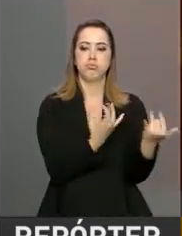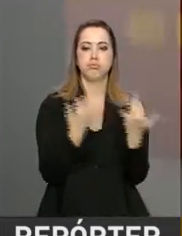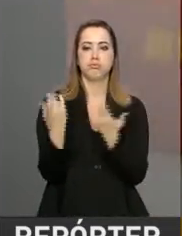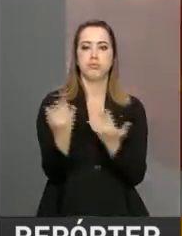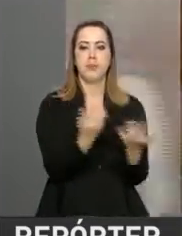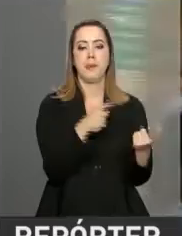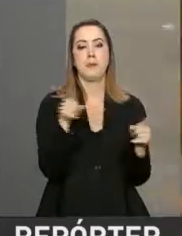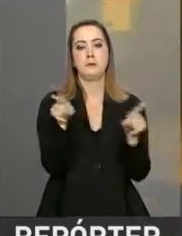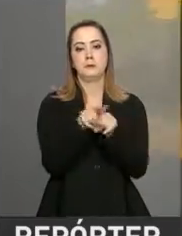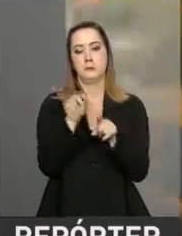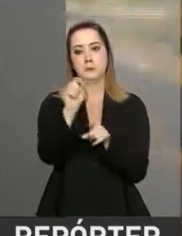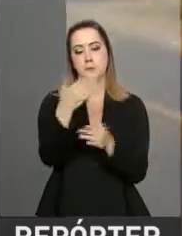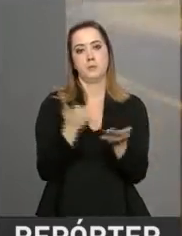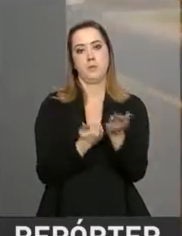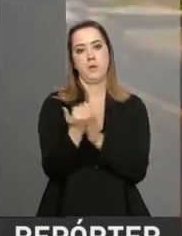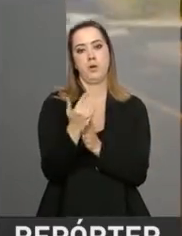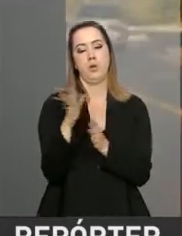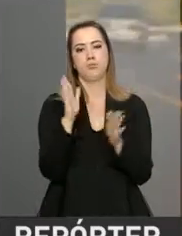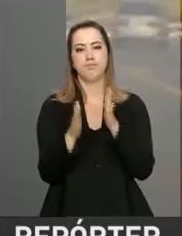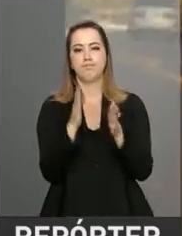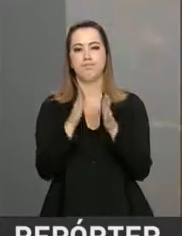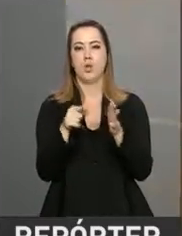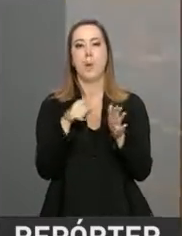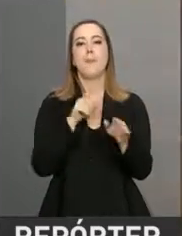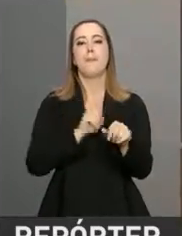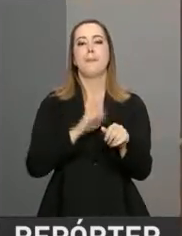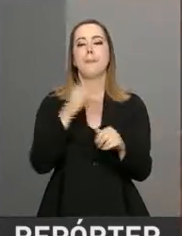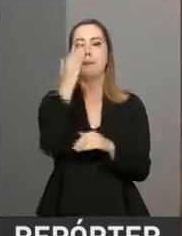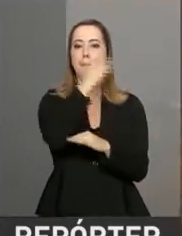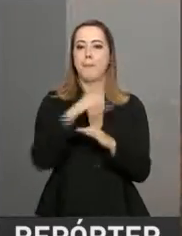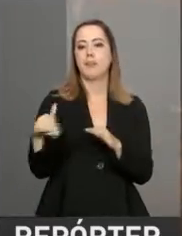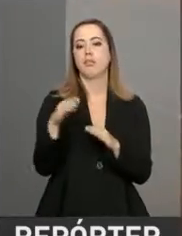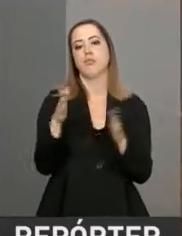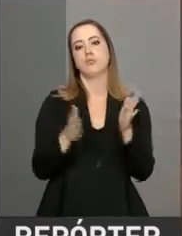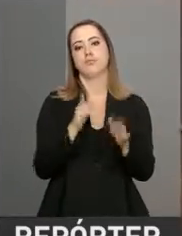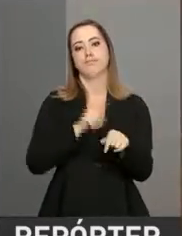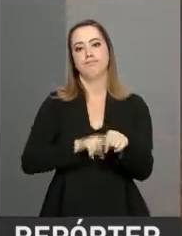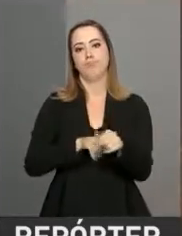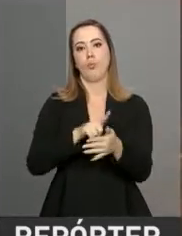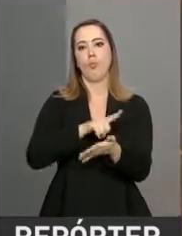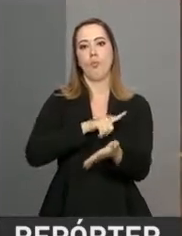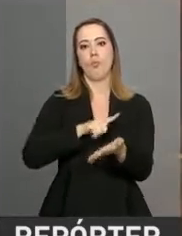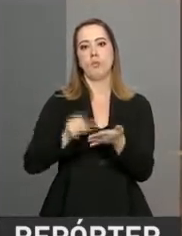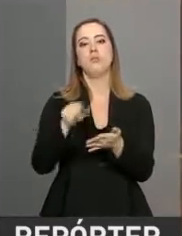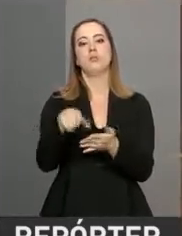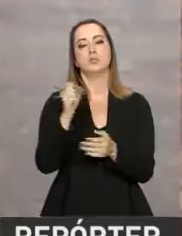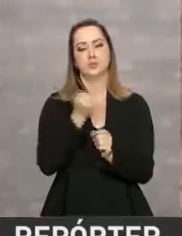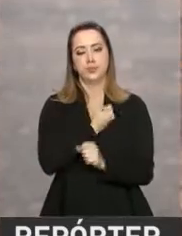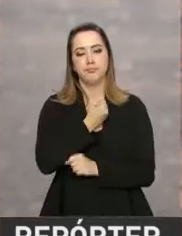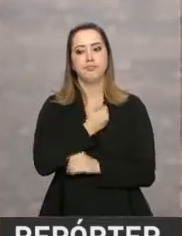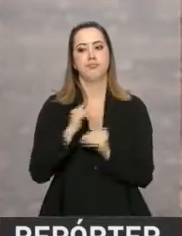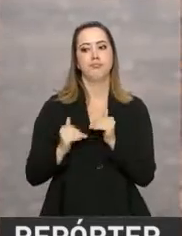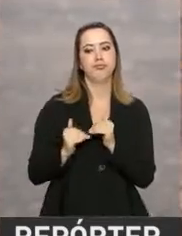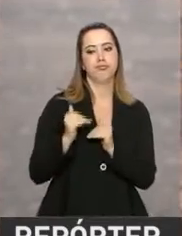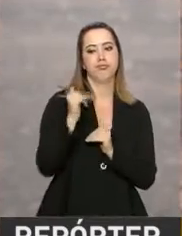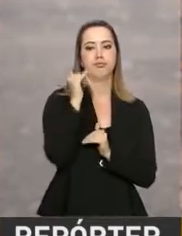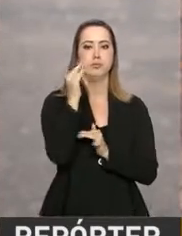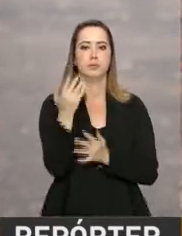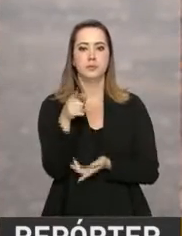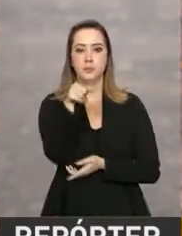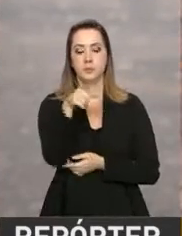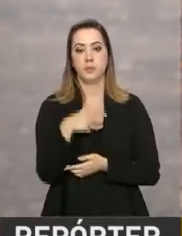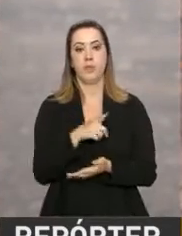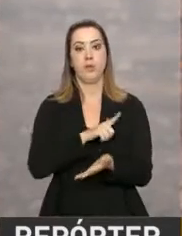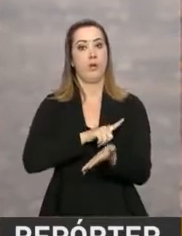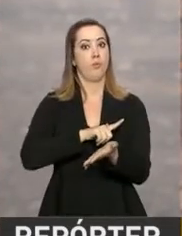22.987. E como ainda estamos no meio do período de estiagem com temperaturas altas, esses números ainda podem piorar. Além do clima seco, as